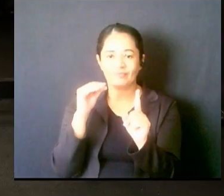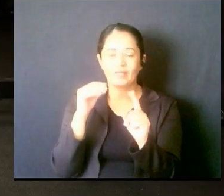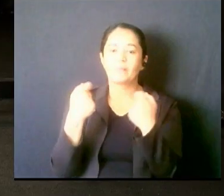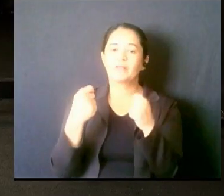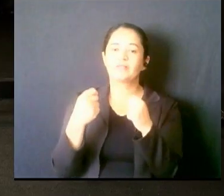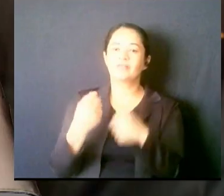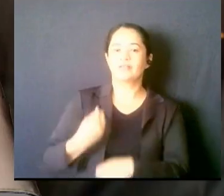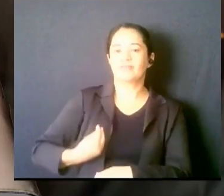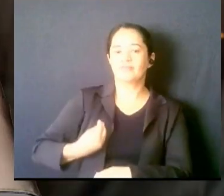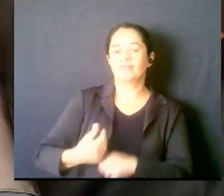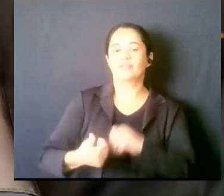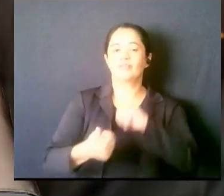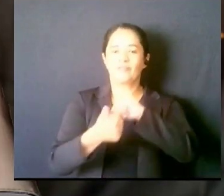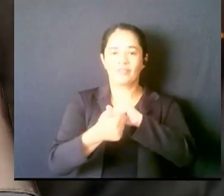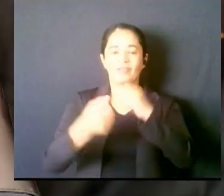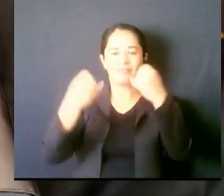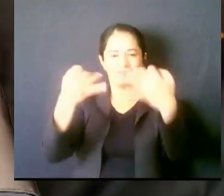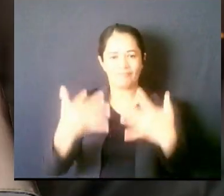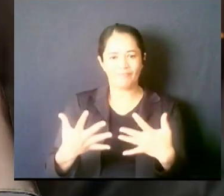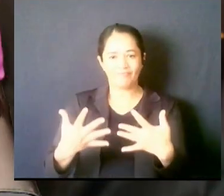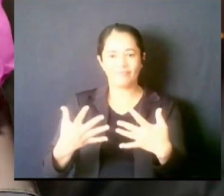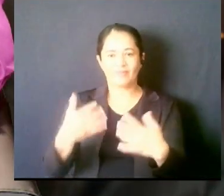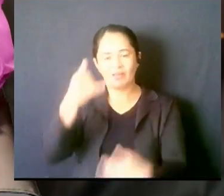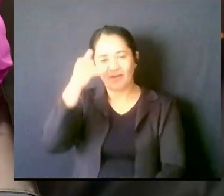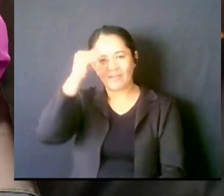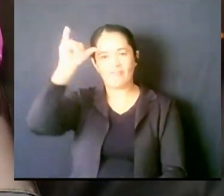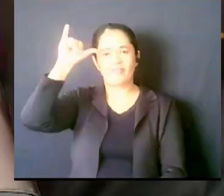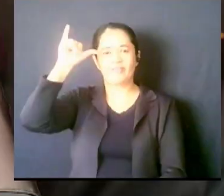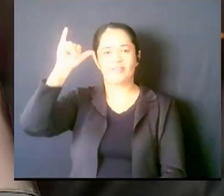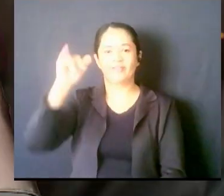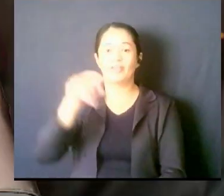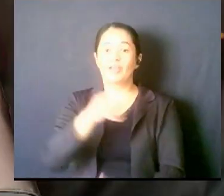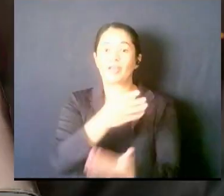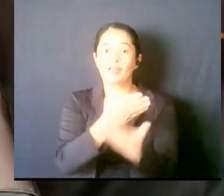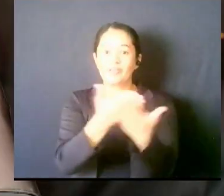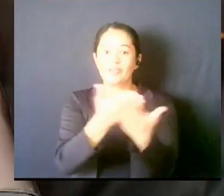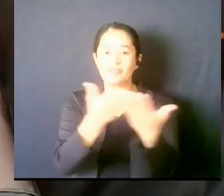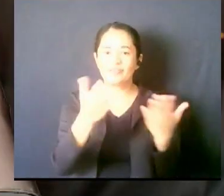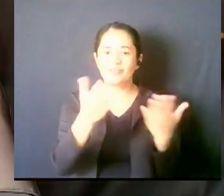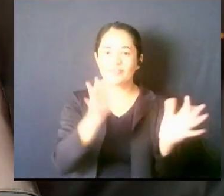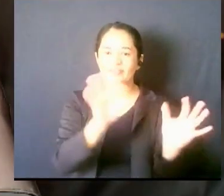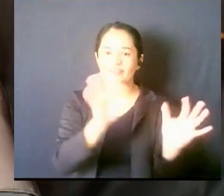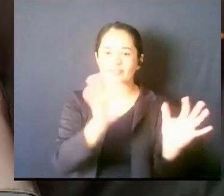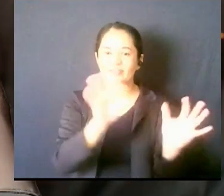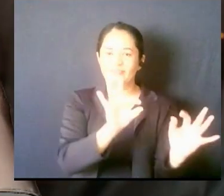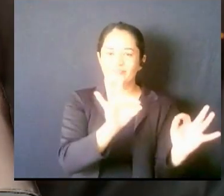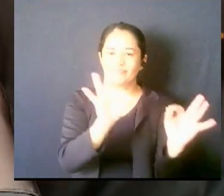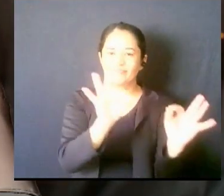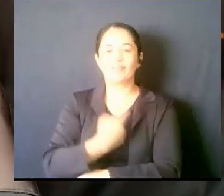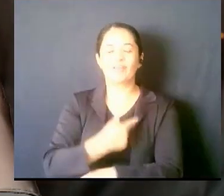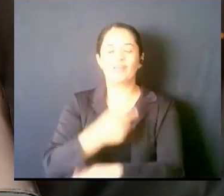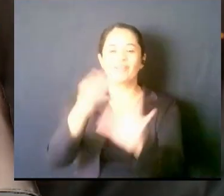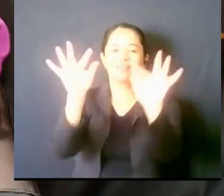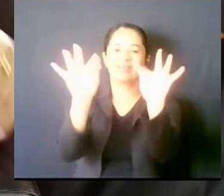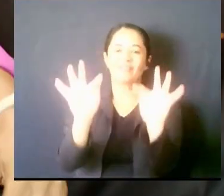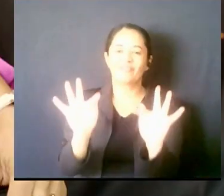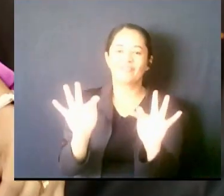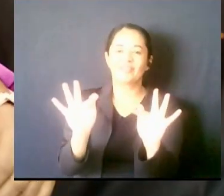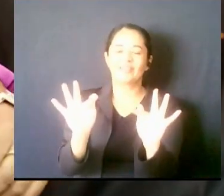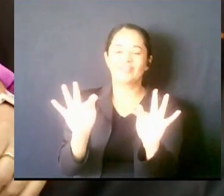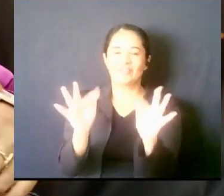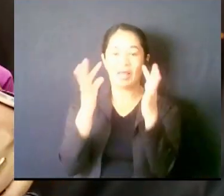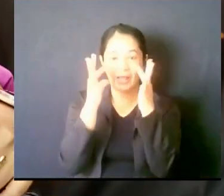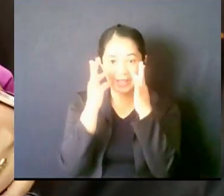Qualidade de vida, prevenção, e você acompanhando a gente fica muito feliz em ter a sua audiência, a sua companhia. Nós falamos